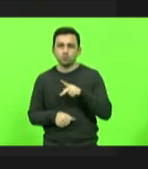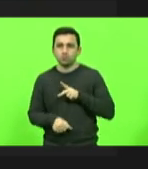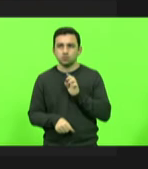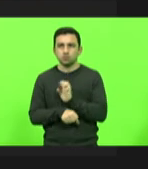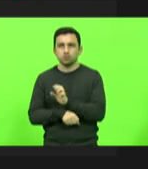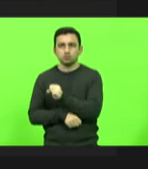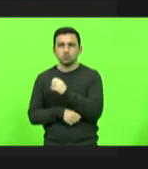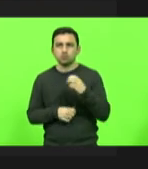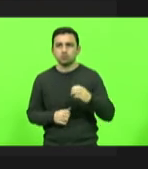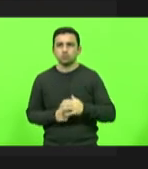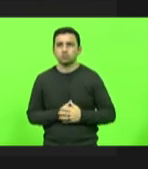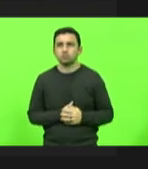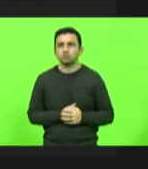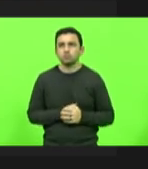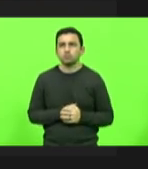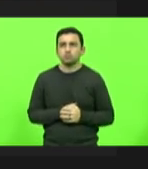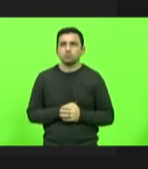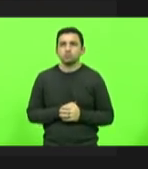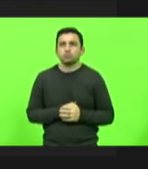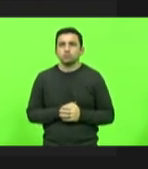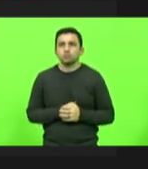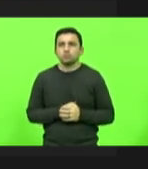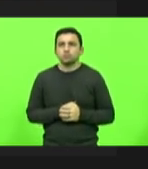Santa Catarina.